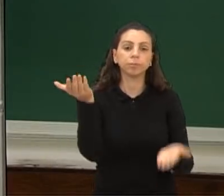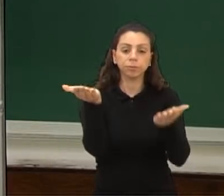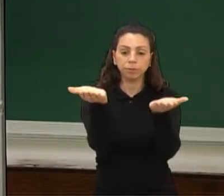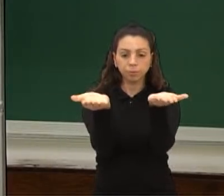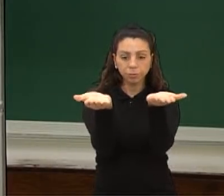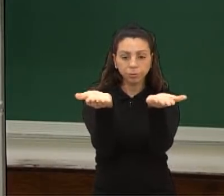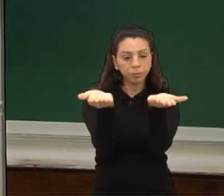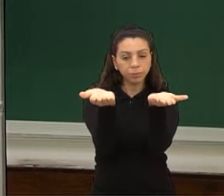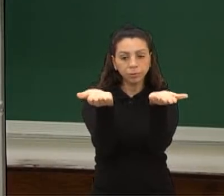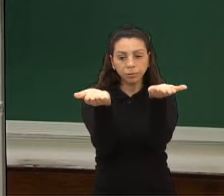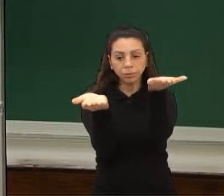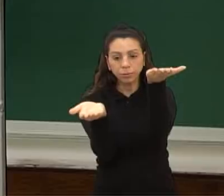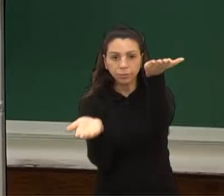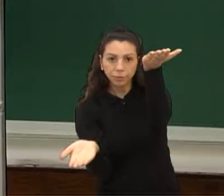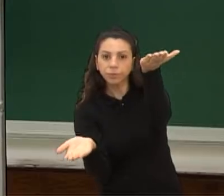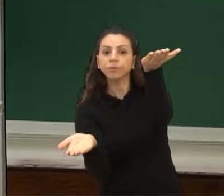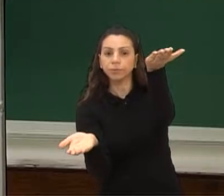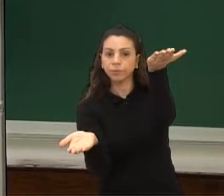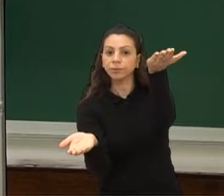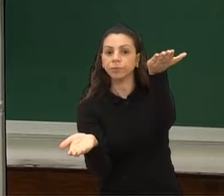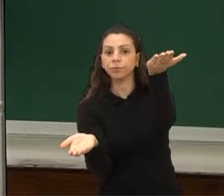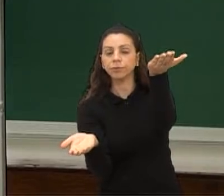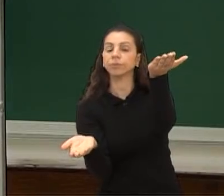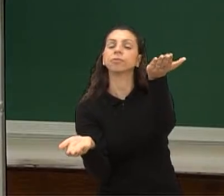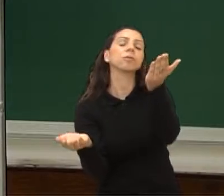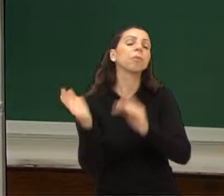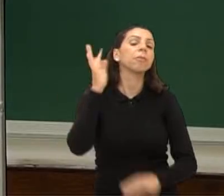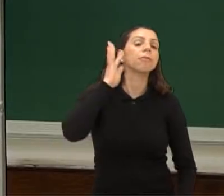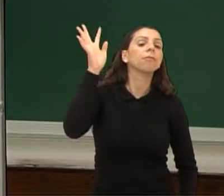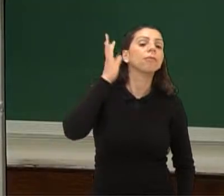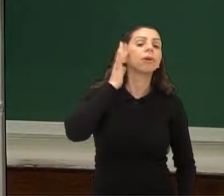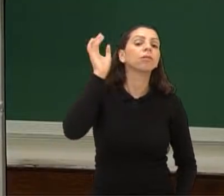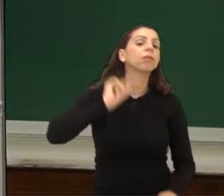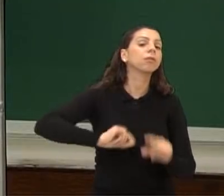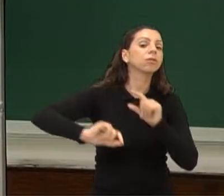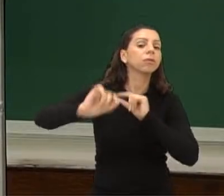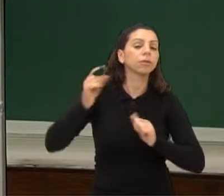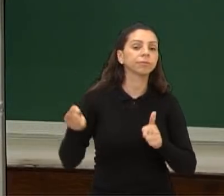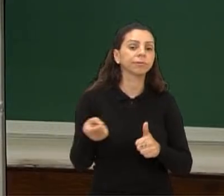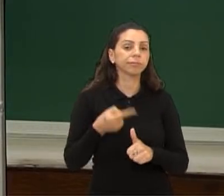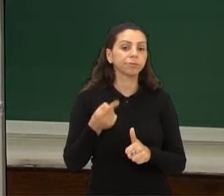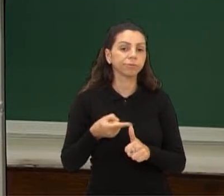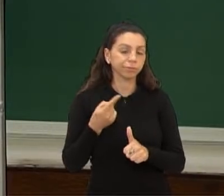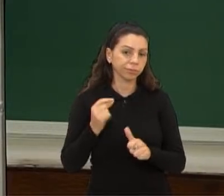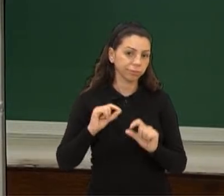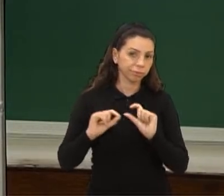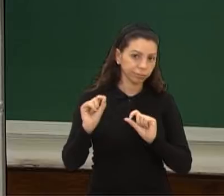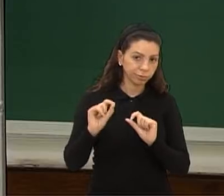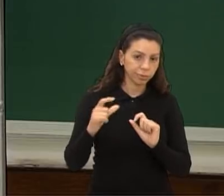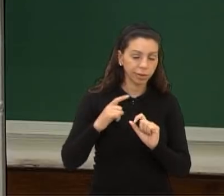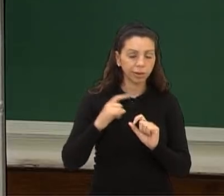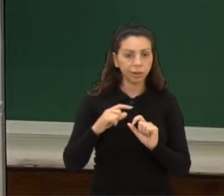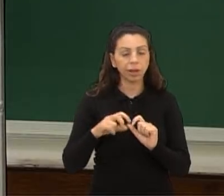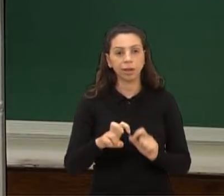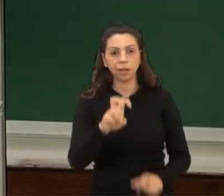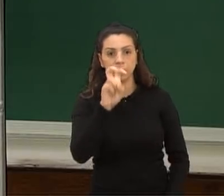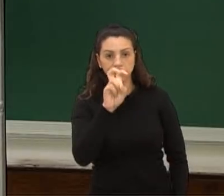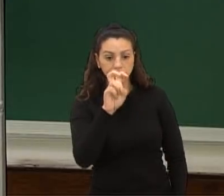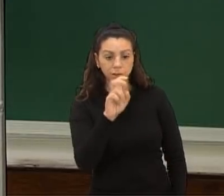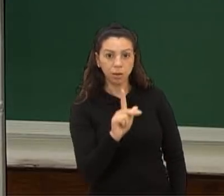azeite e, ao invés de 5 quilos, ele ficou com 2,750 quilos. Ele ficou pela metade. O que